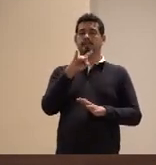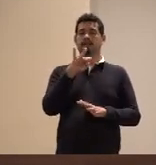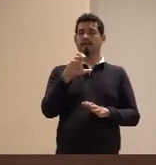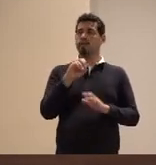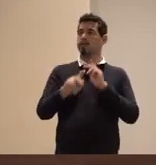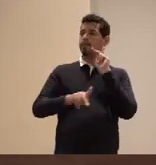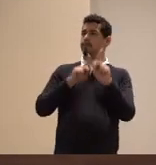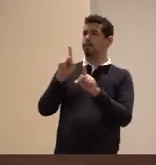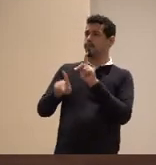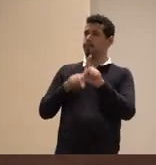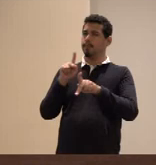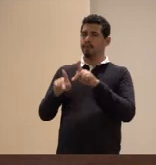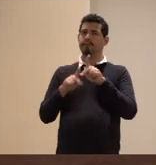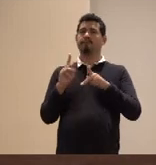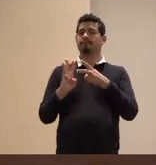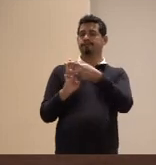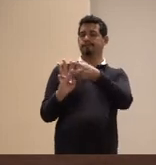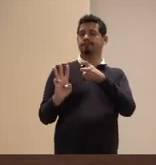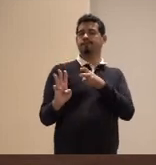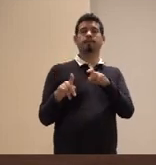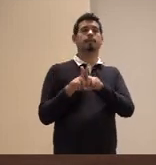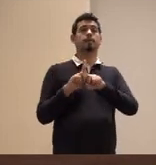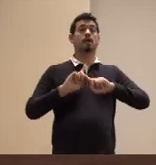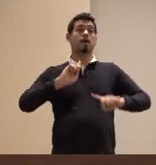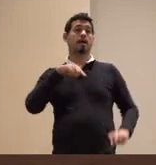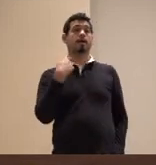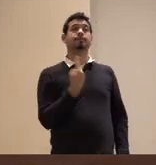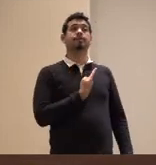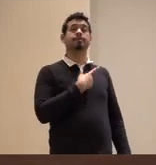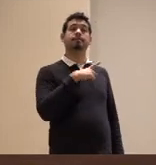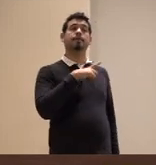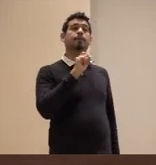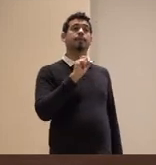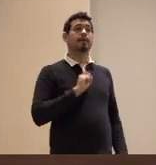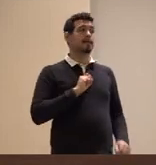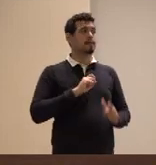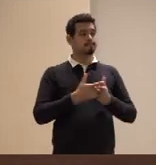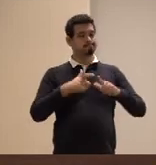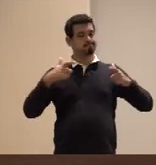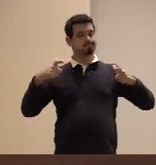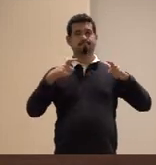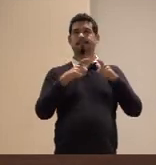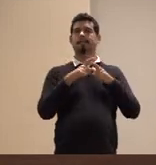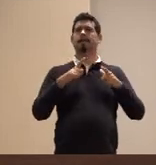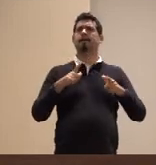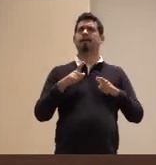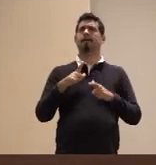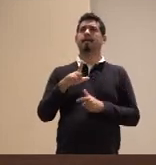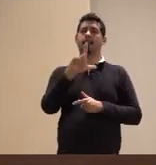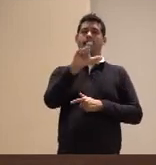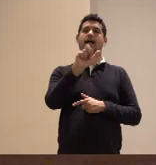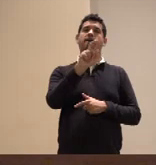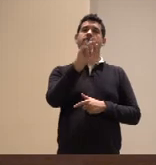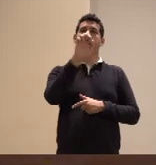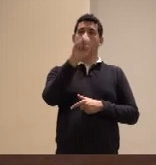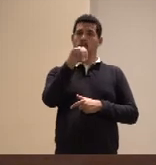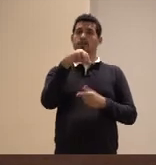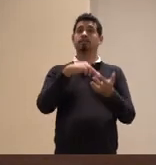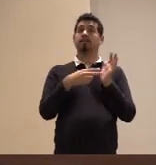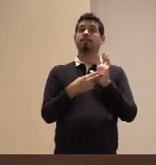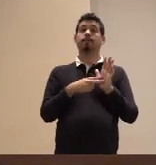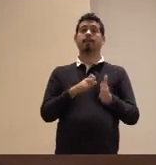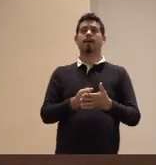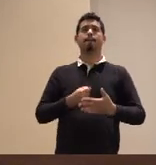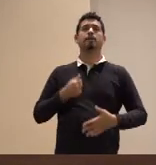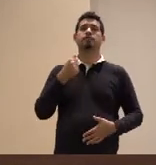povos originários, nós temos lá, era um grande abrigo, o Lar Lafion. Hoje é a Pastoral